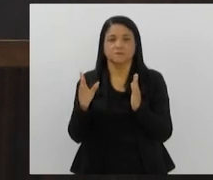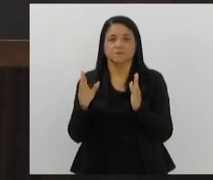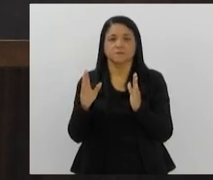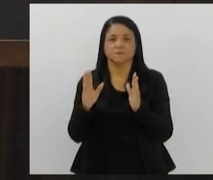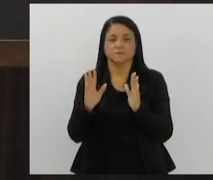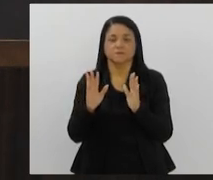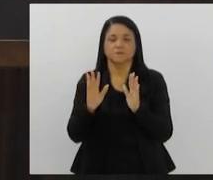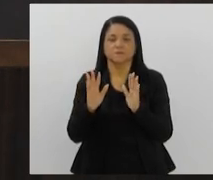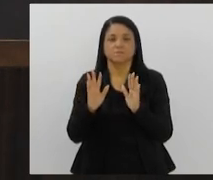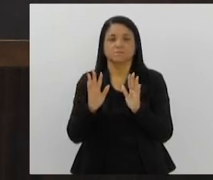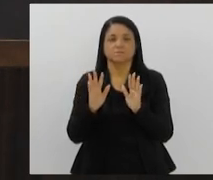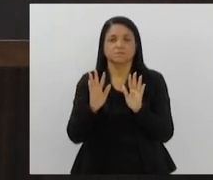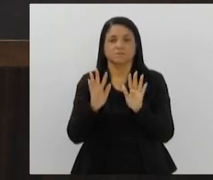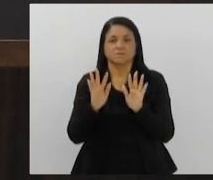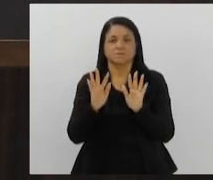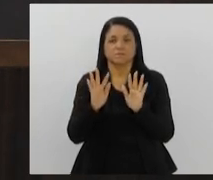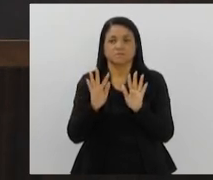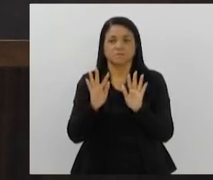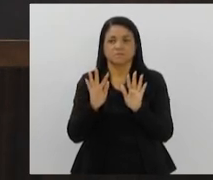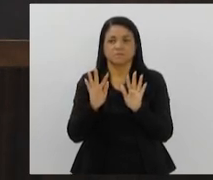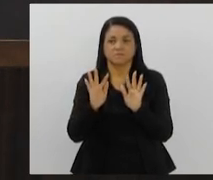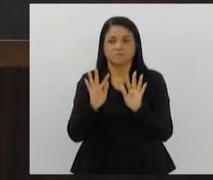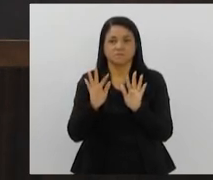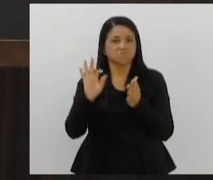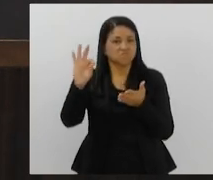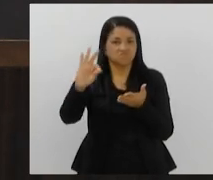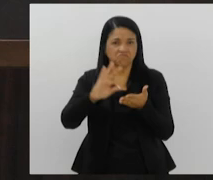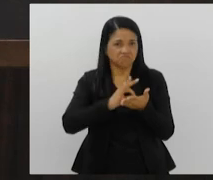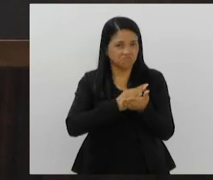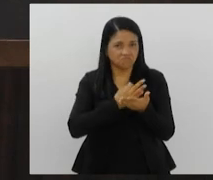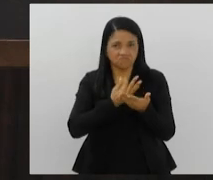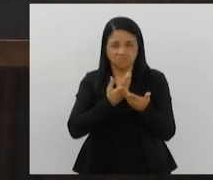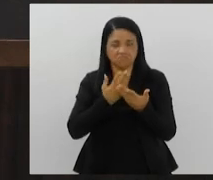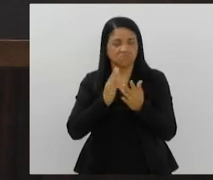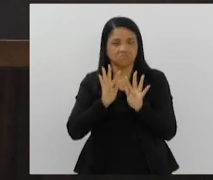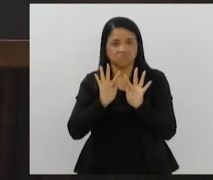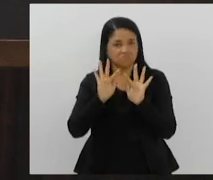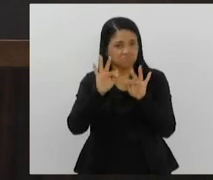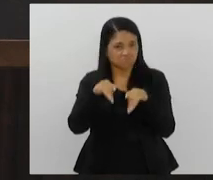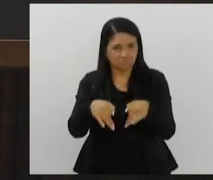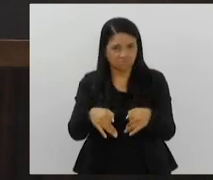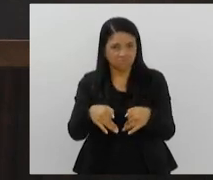a presente sessão. Não havendo oradores inscritos no expediente final,